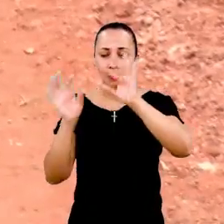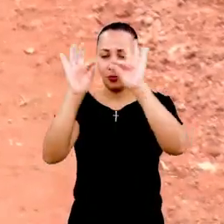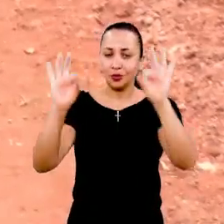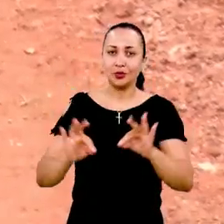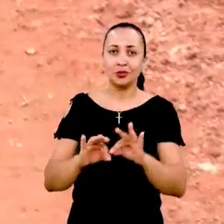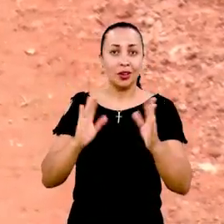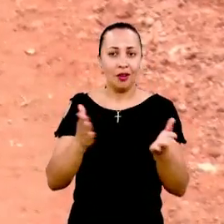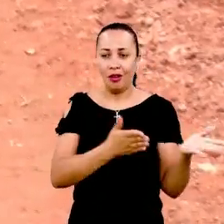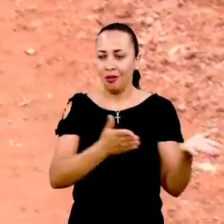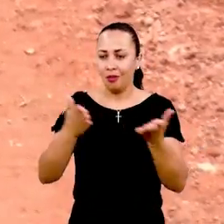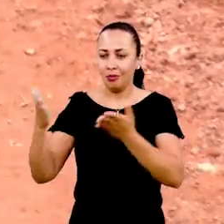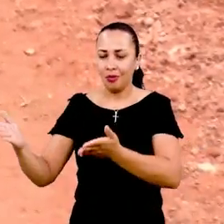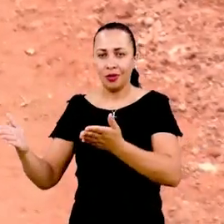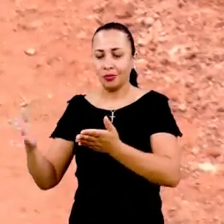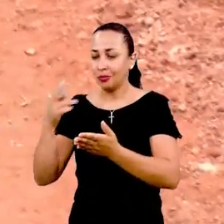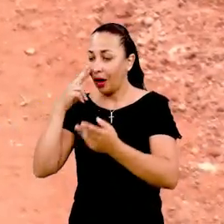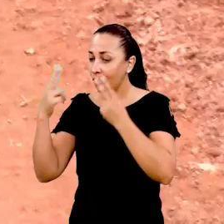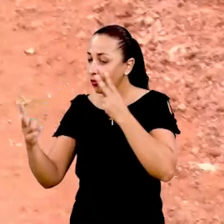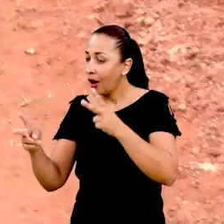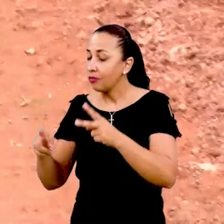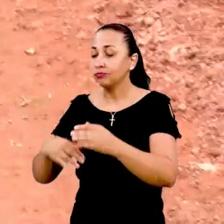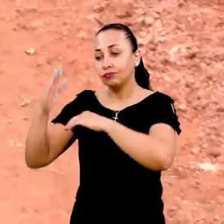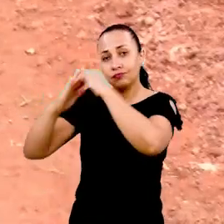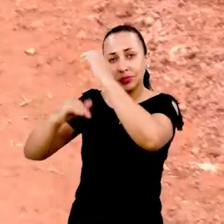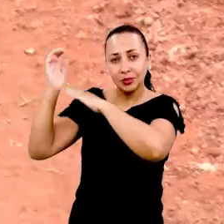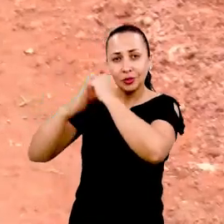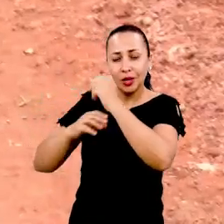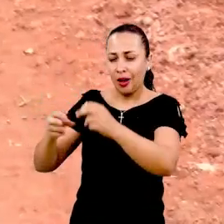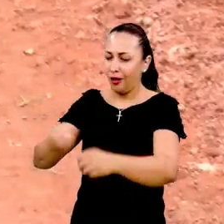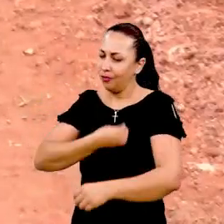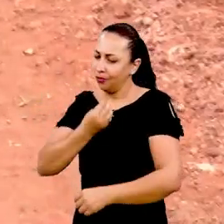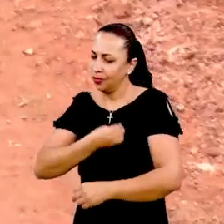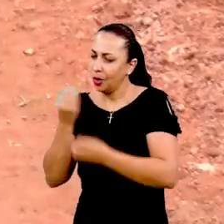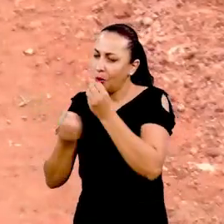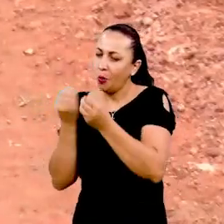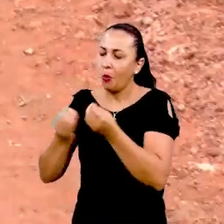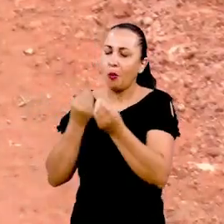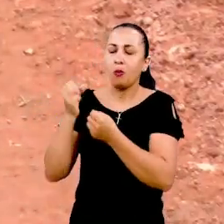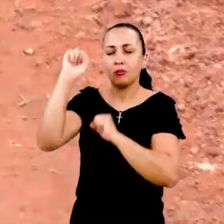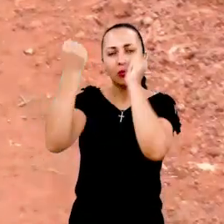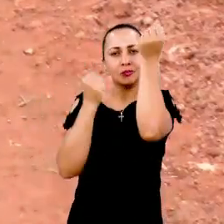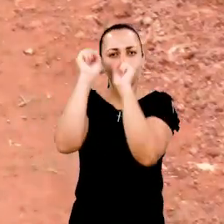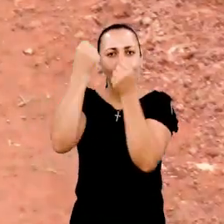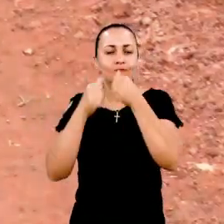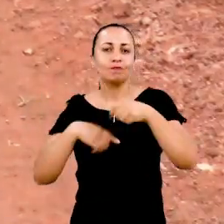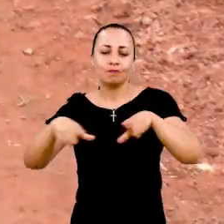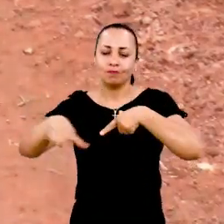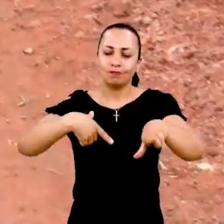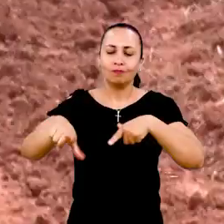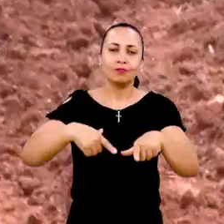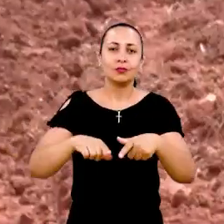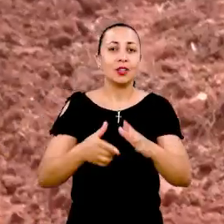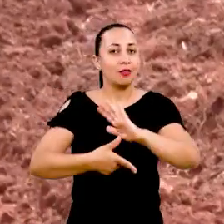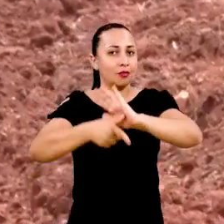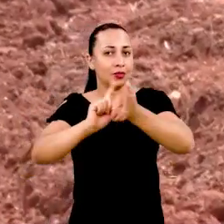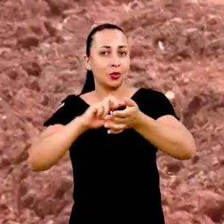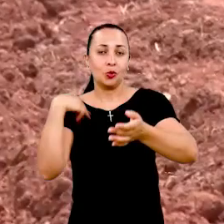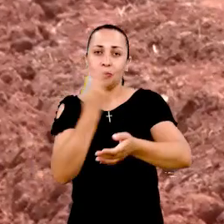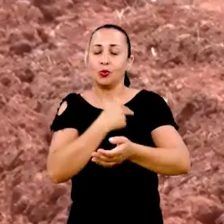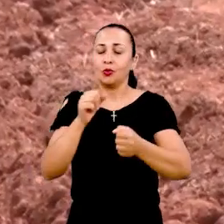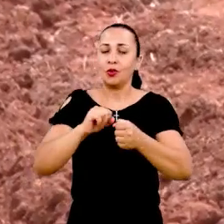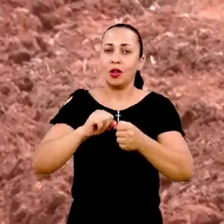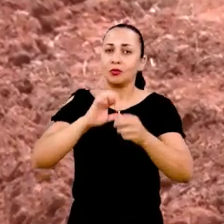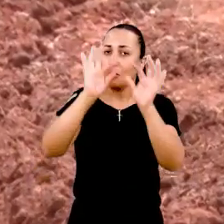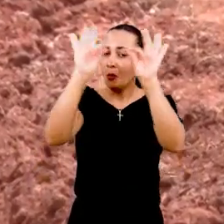nunca consegui realmente ir para campo, para colocar em prática, para vivenciar como as máquinas elas se comportam. Então,